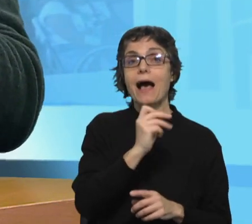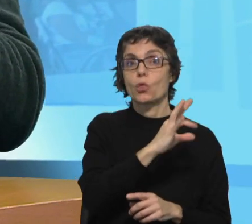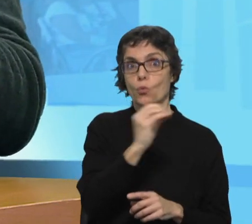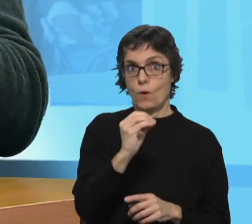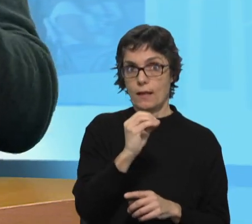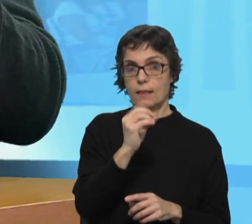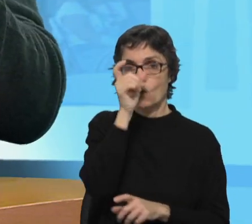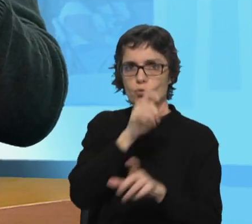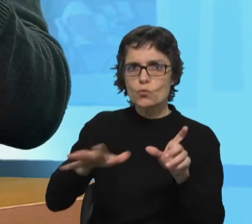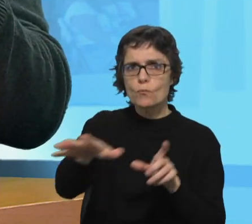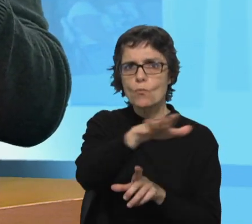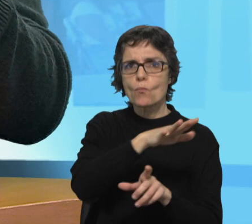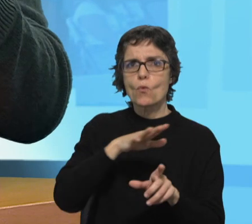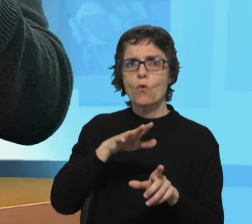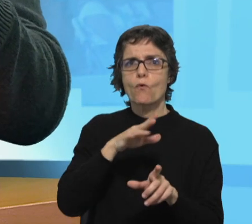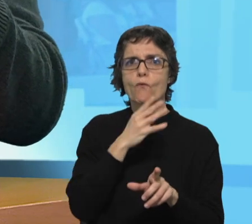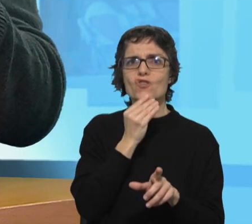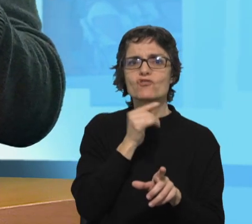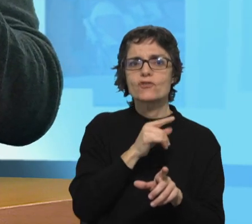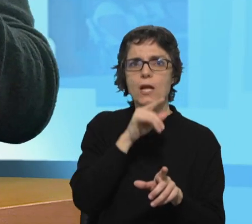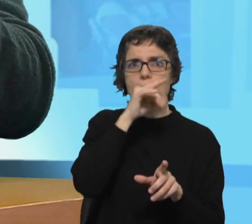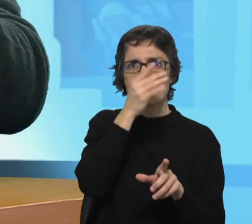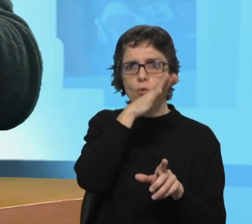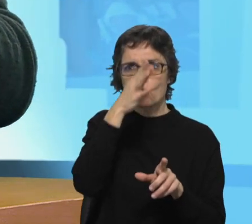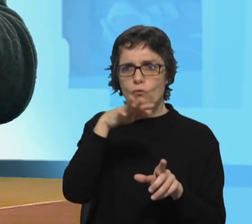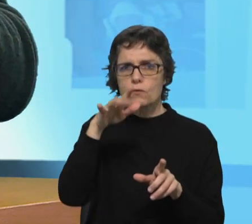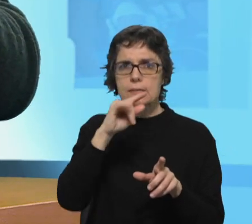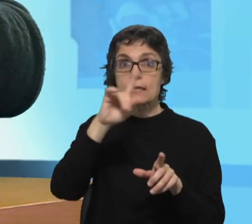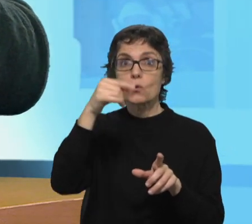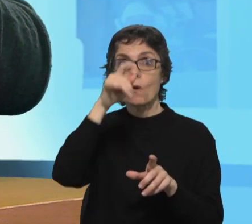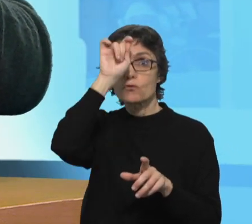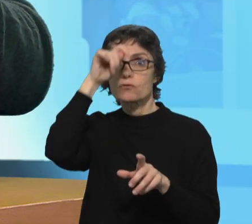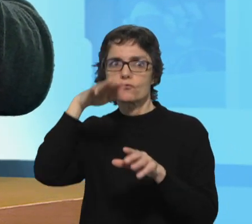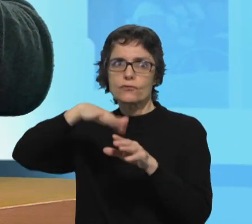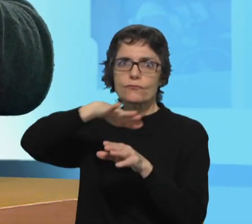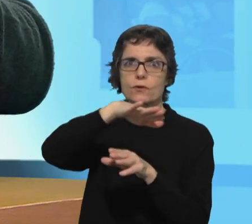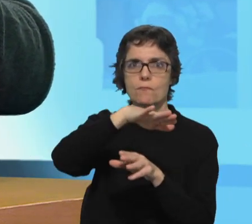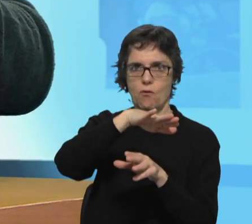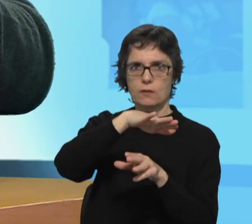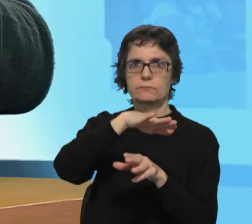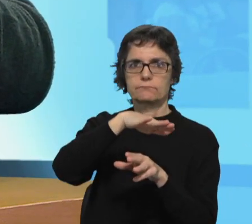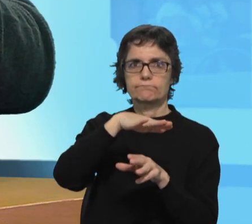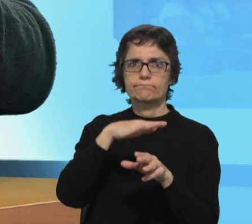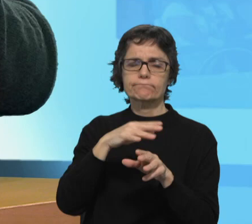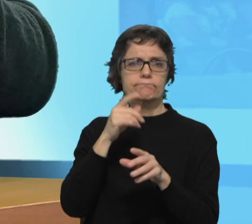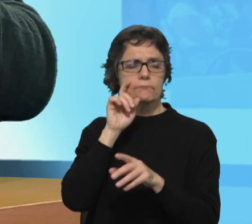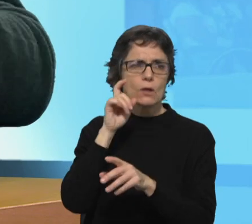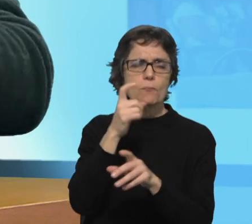povo de Israel no deserto, depois da saída do Egito para a caminho da Terra